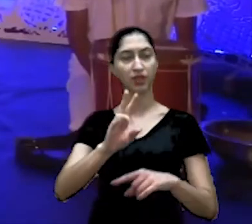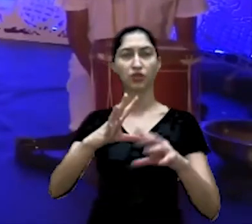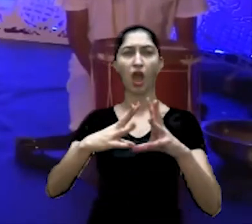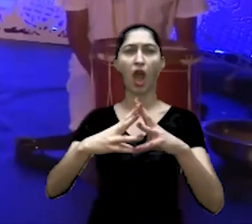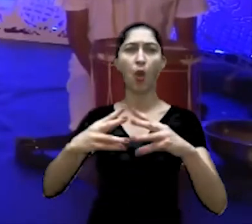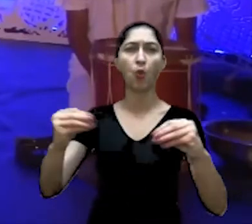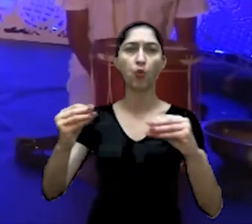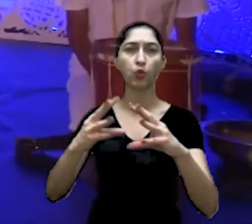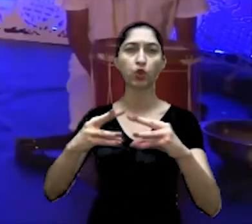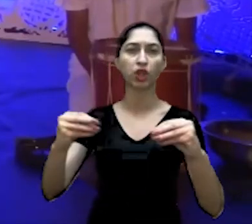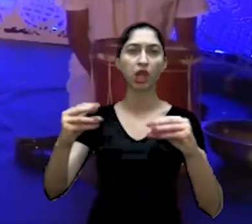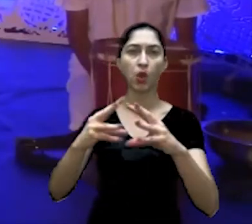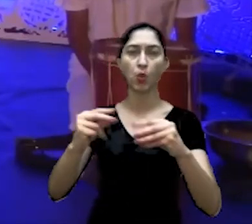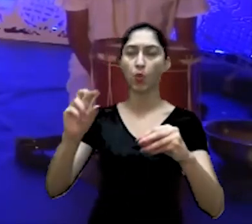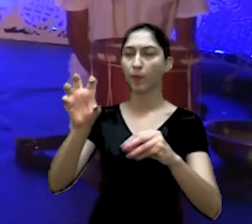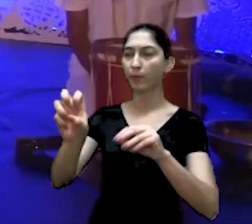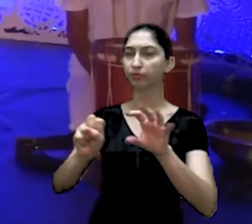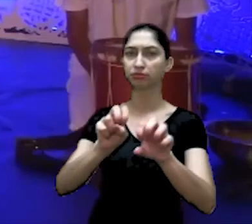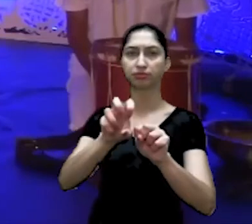branco.